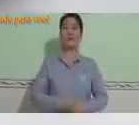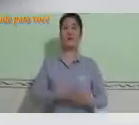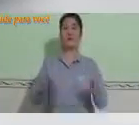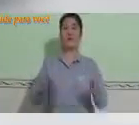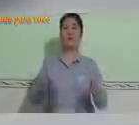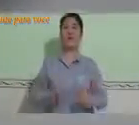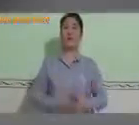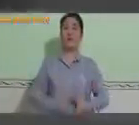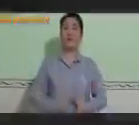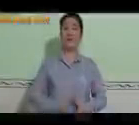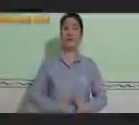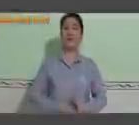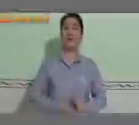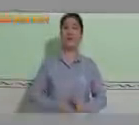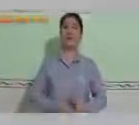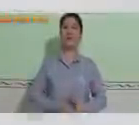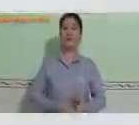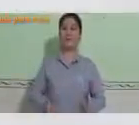OLEITEMATERNOTAMBA acento agudo